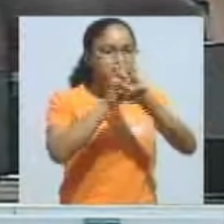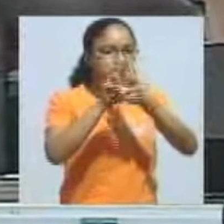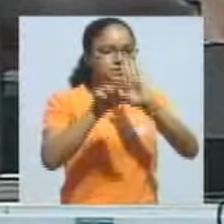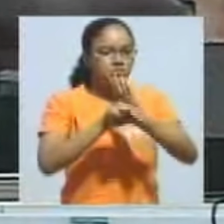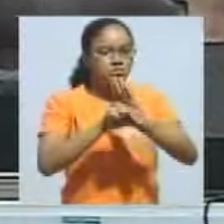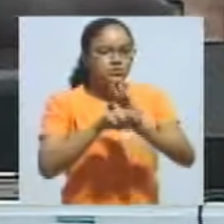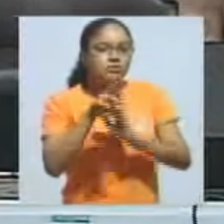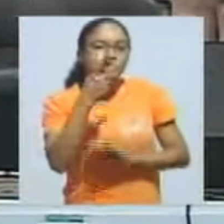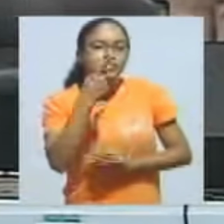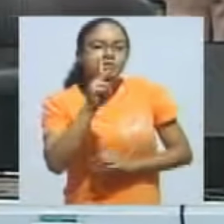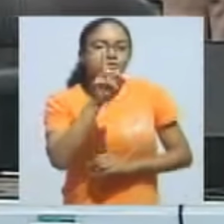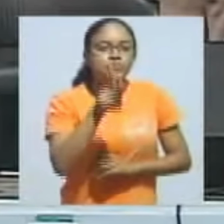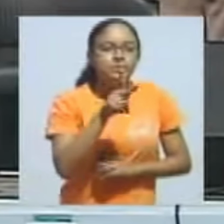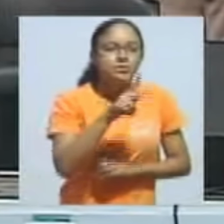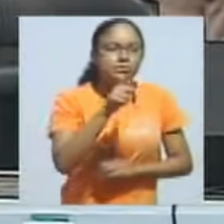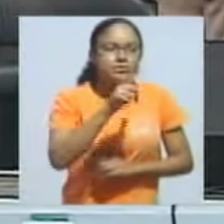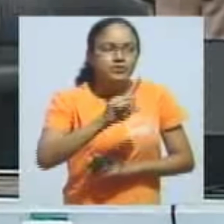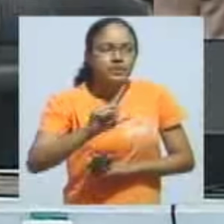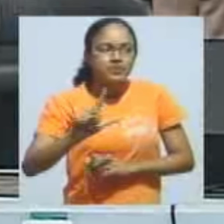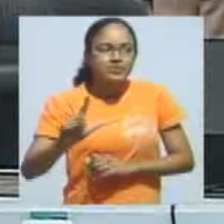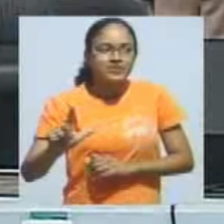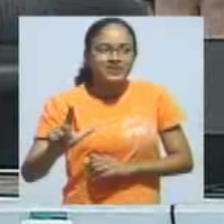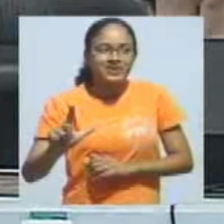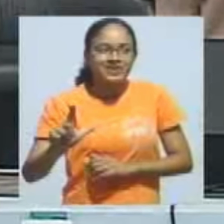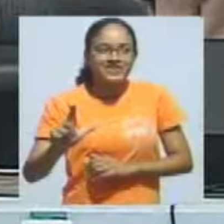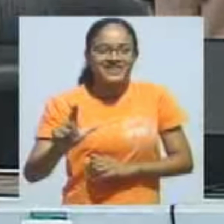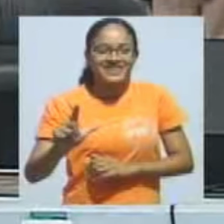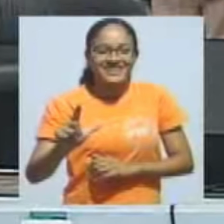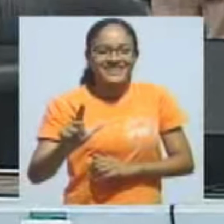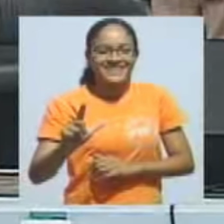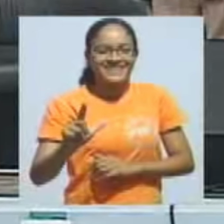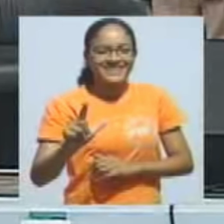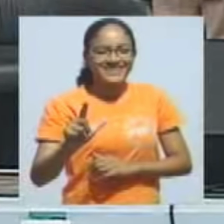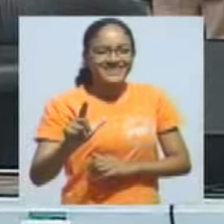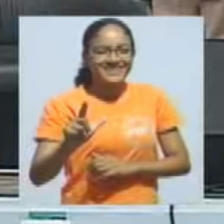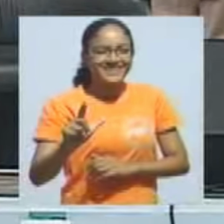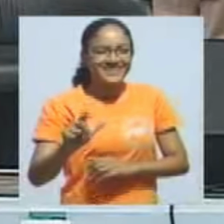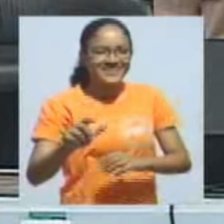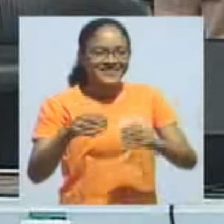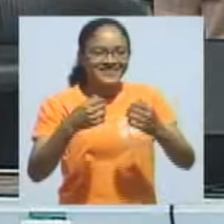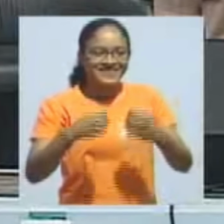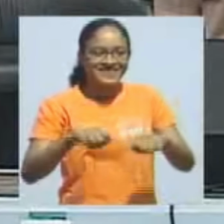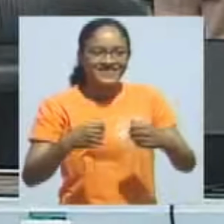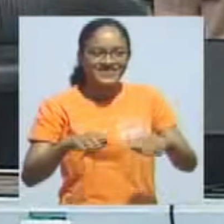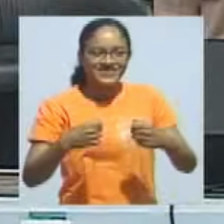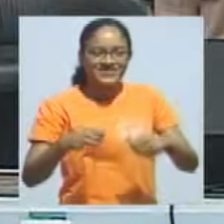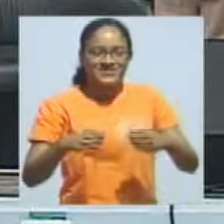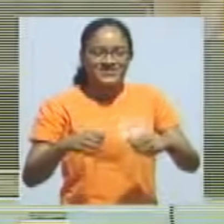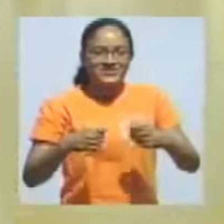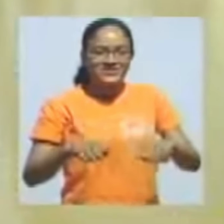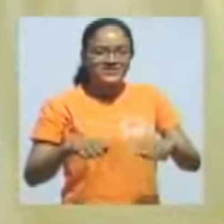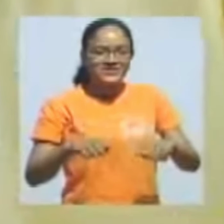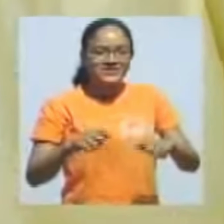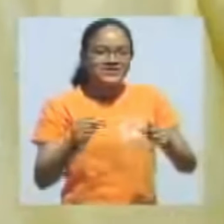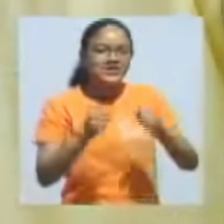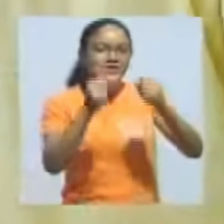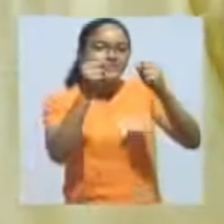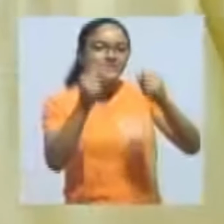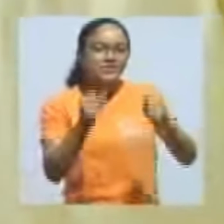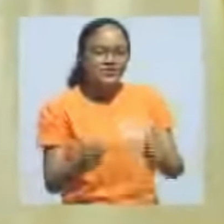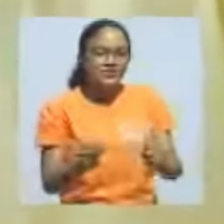As melhores pregações Jesus fez sentado. Se precisar fazer sentado, faça